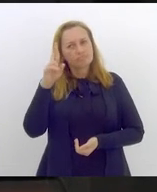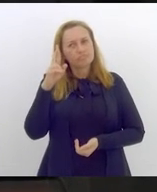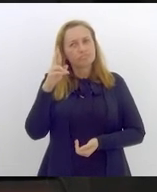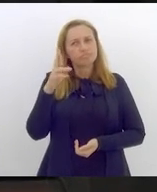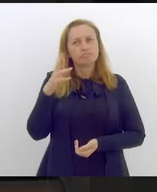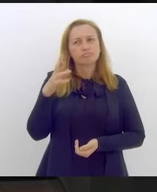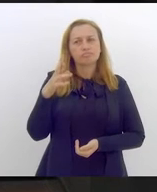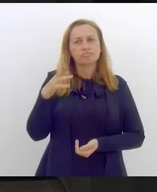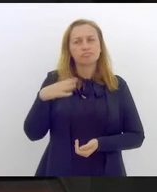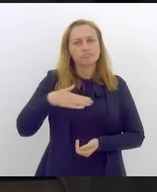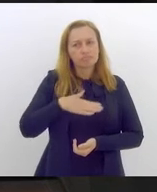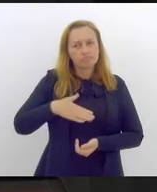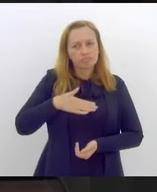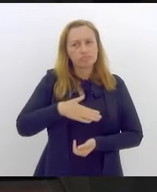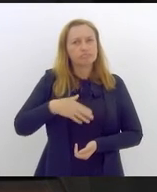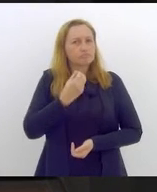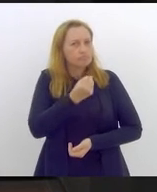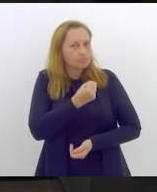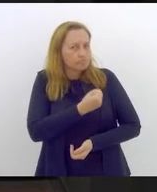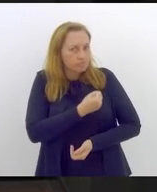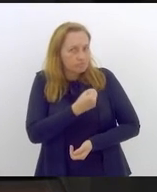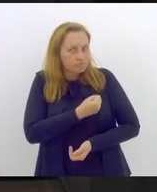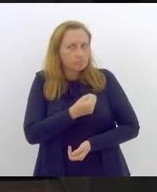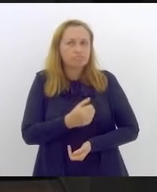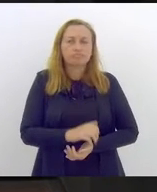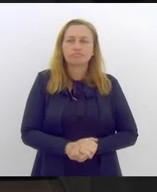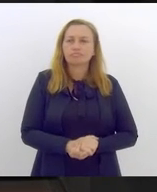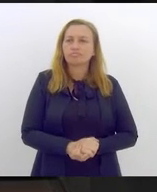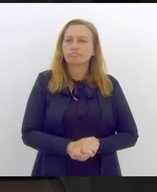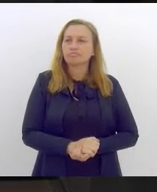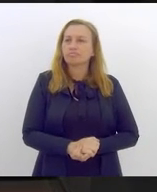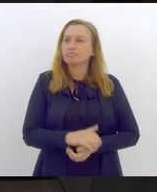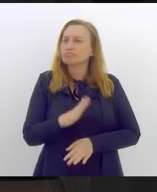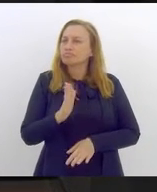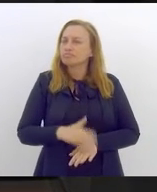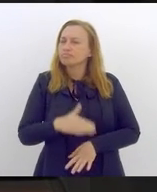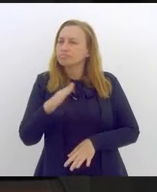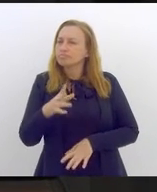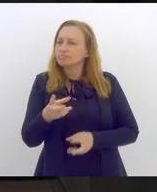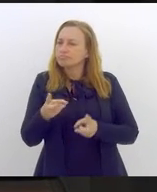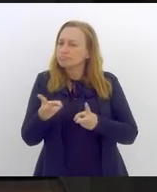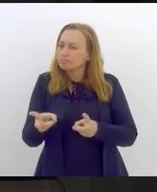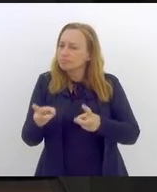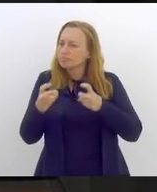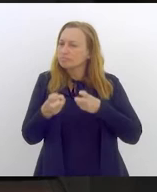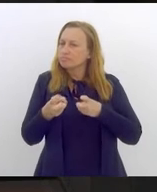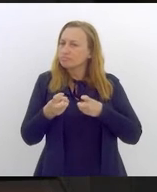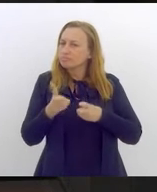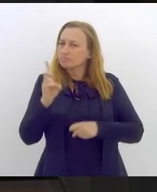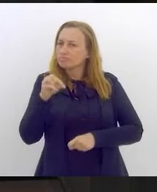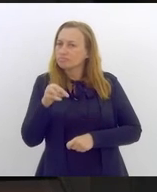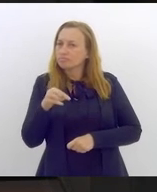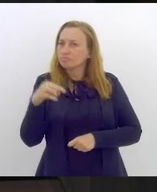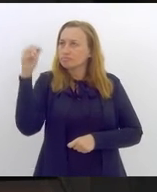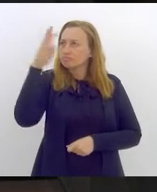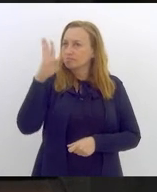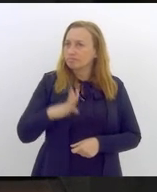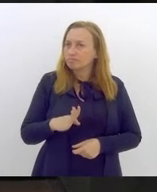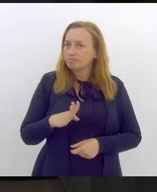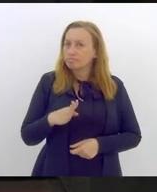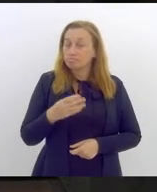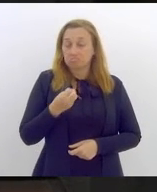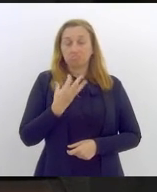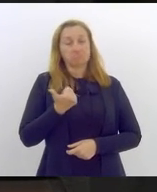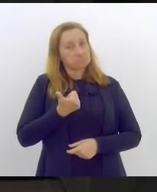especial pelos números o que eu mais ouço dizer é que o Brasil vai